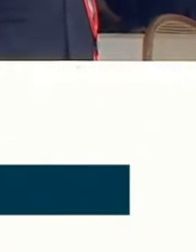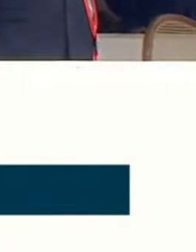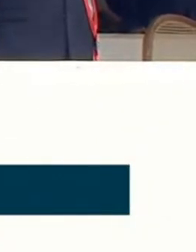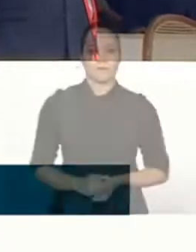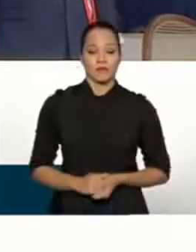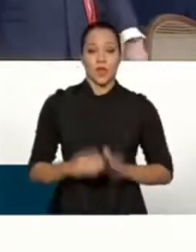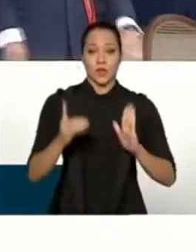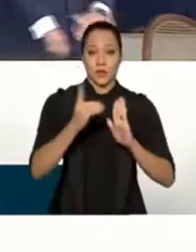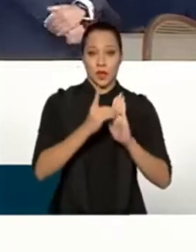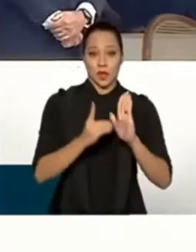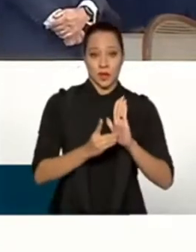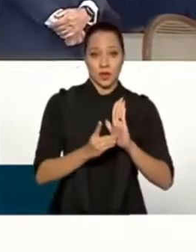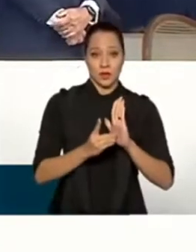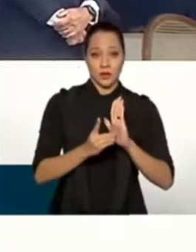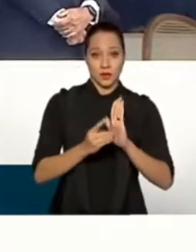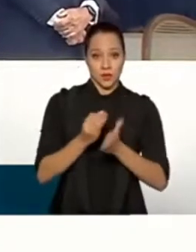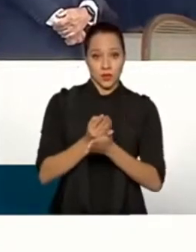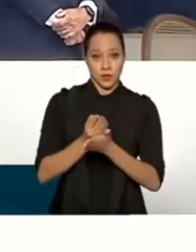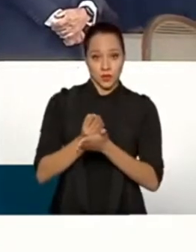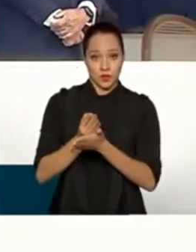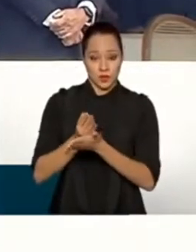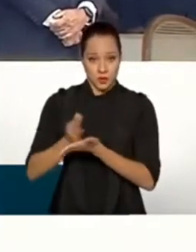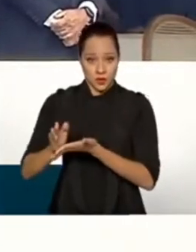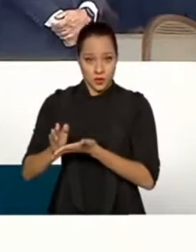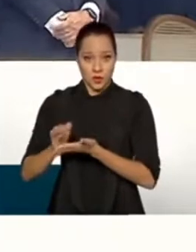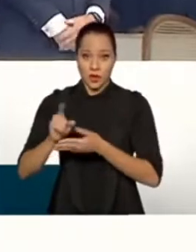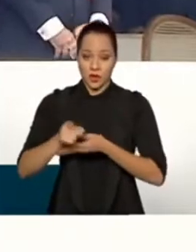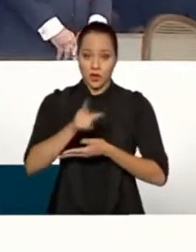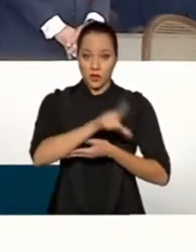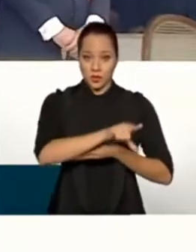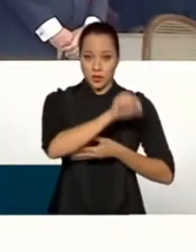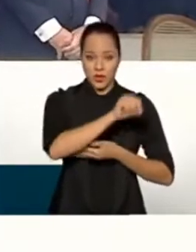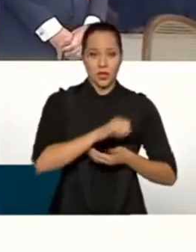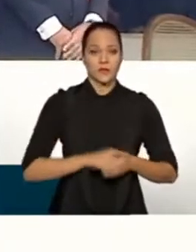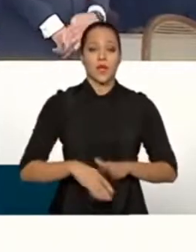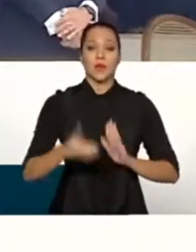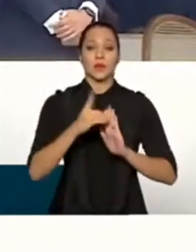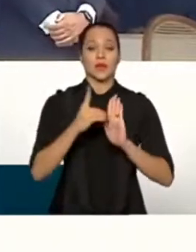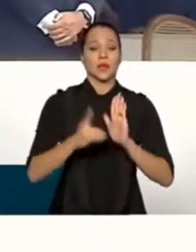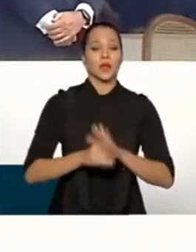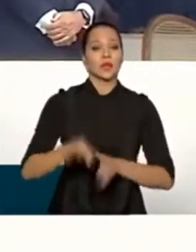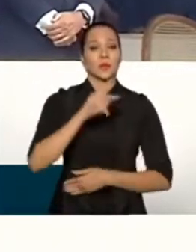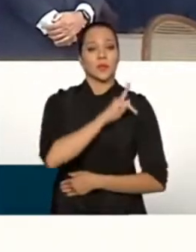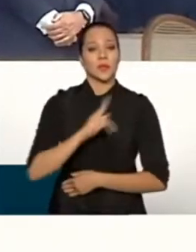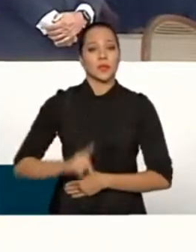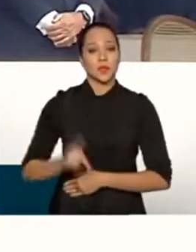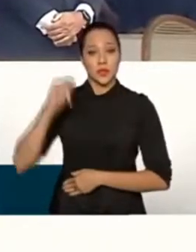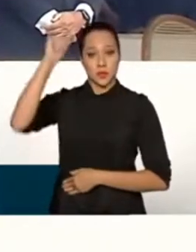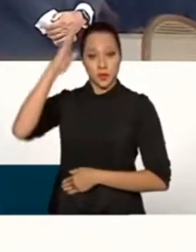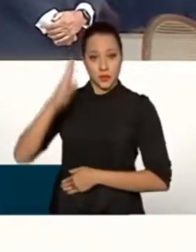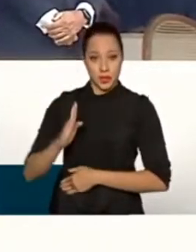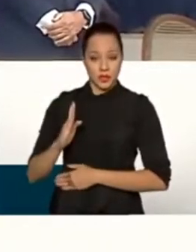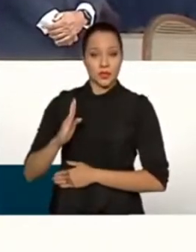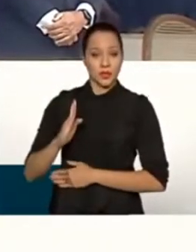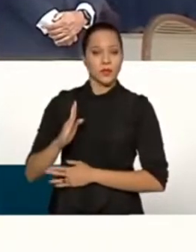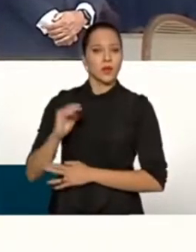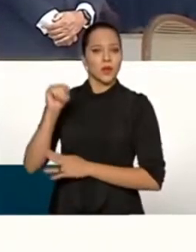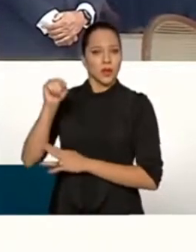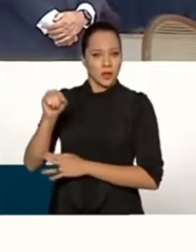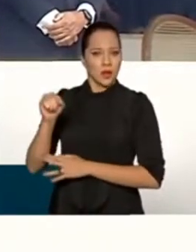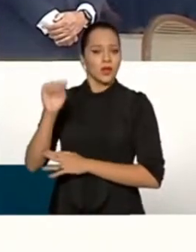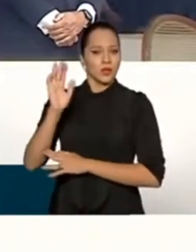Decreto de exoneração e nomeação. Por meio de decreto, o Presidente da República, no uso de